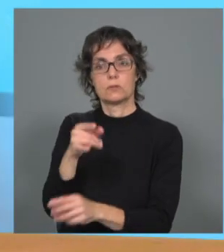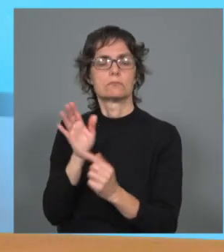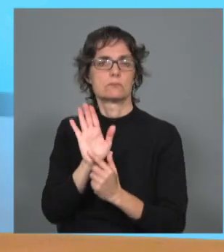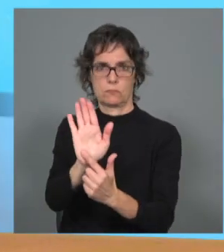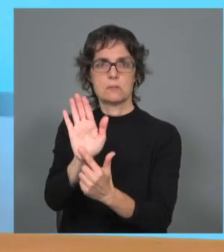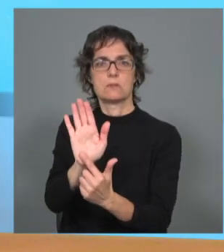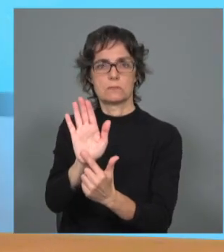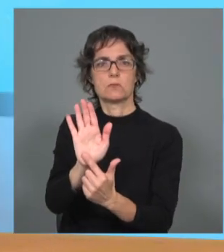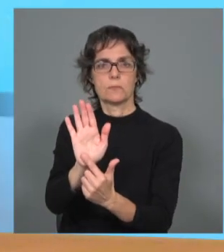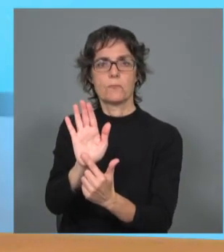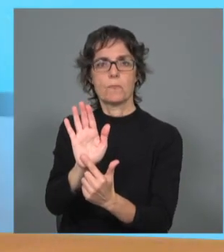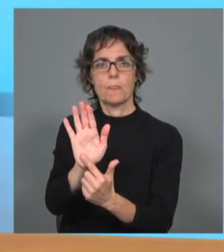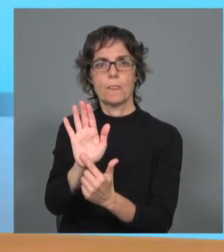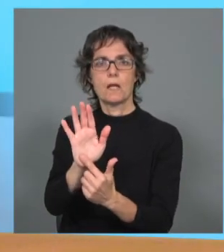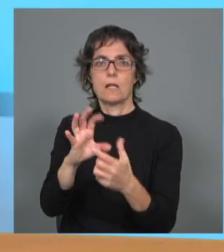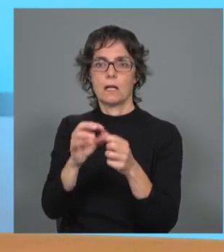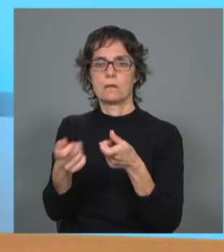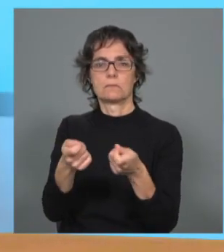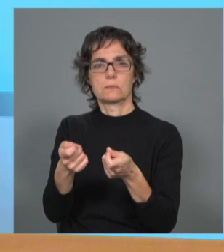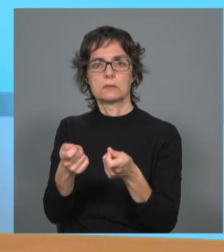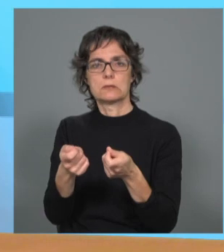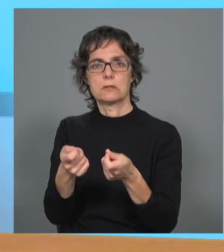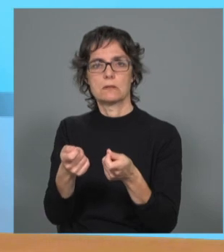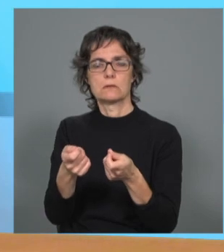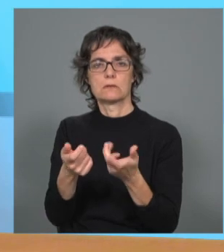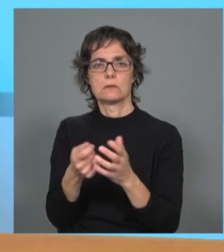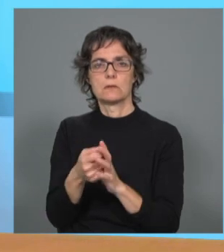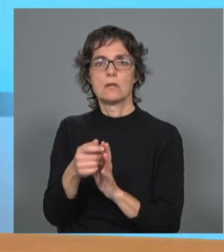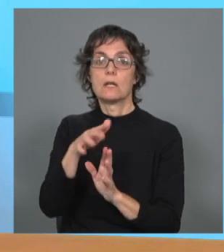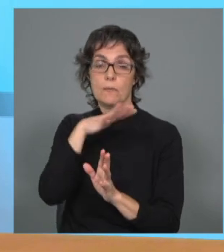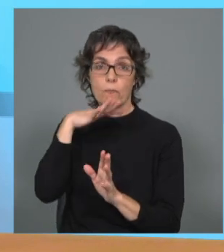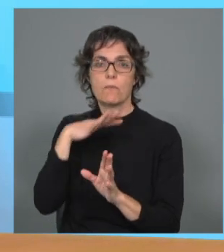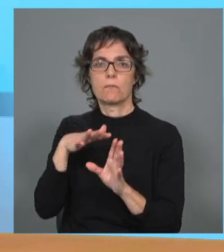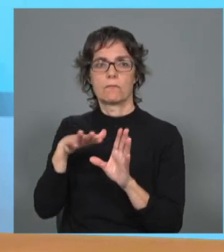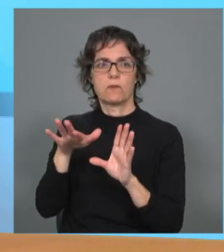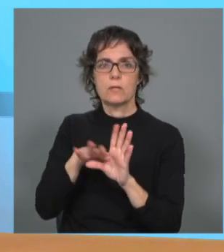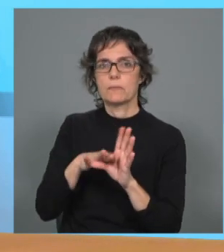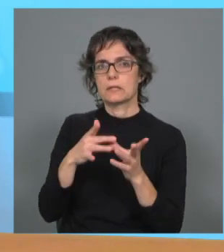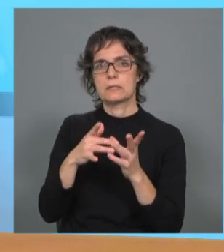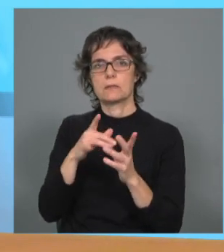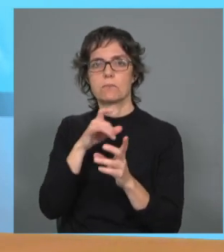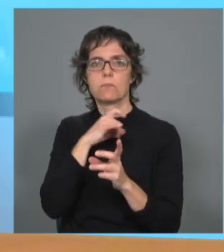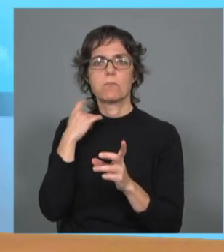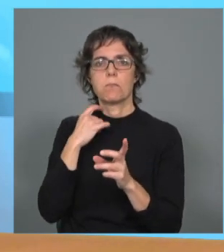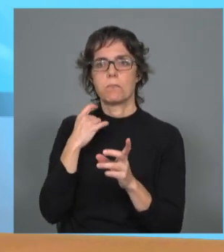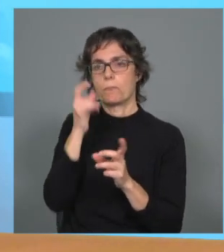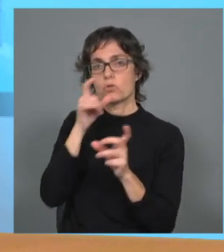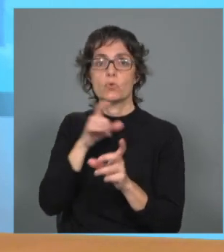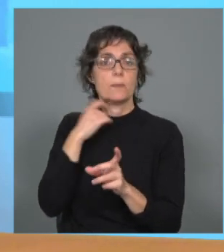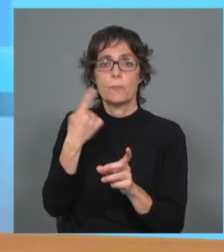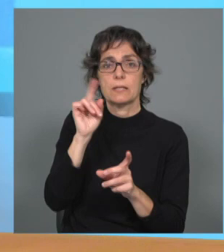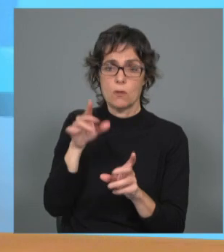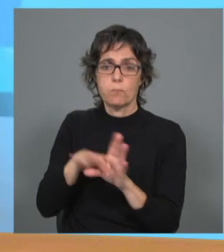nesse aspecto, em termos de organização, com as unidades pastorais. Envolvendo leigos. Sim, com os conselhos pastorais, com as equipas de animação